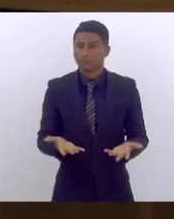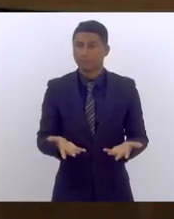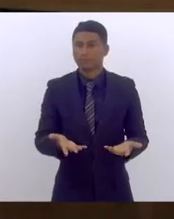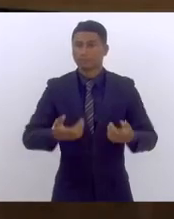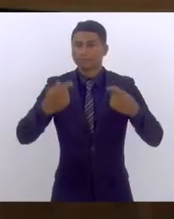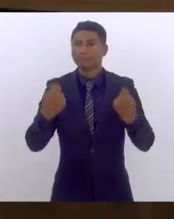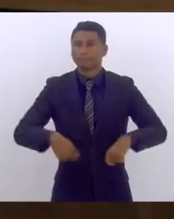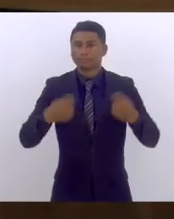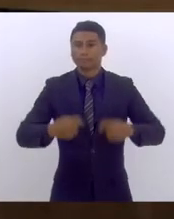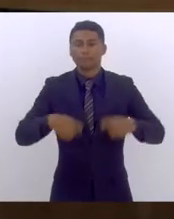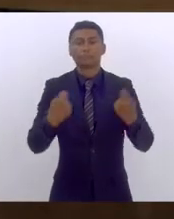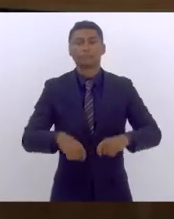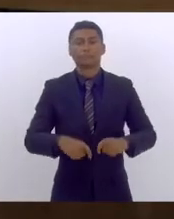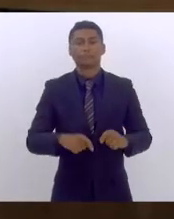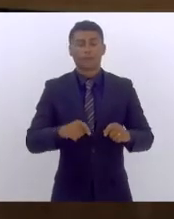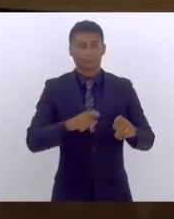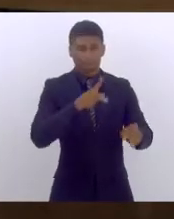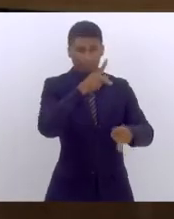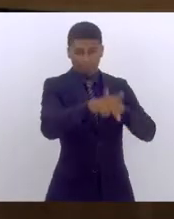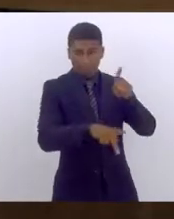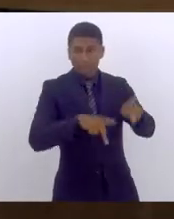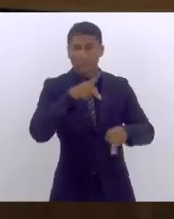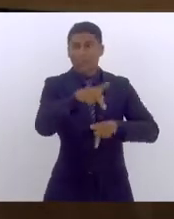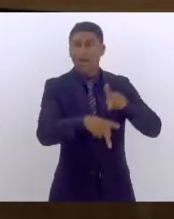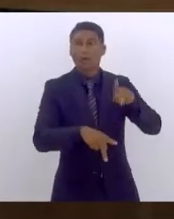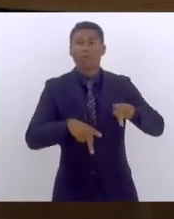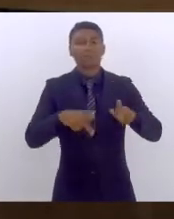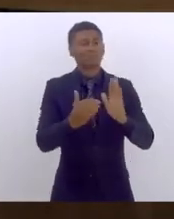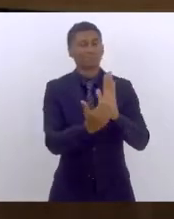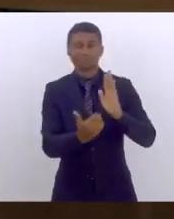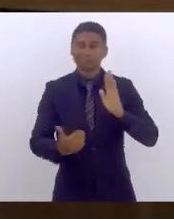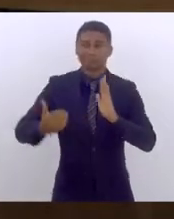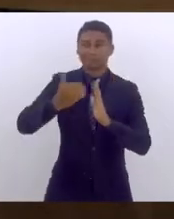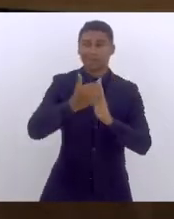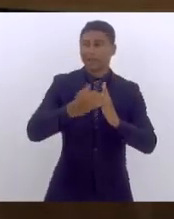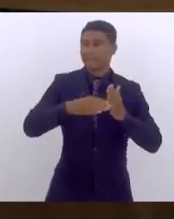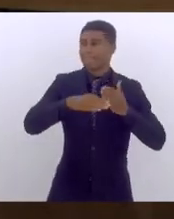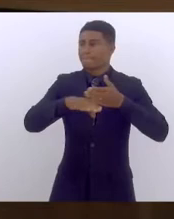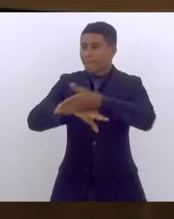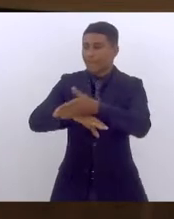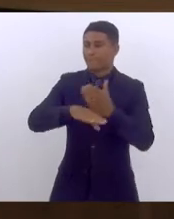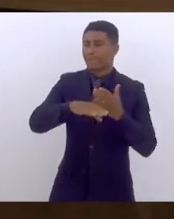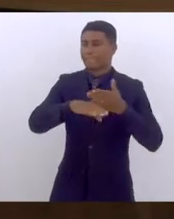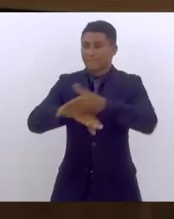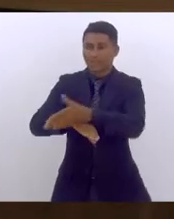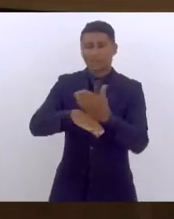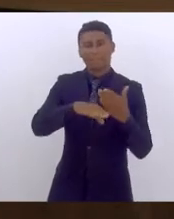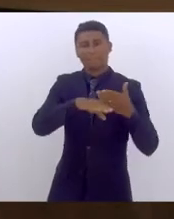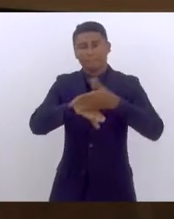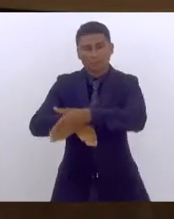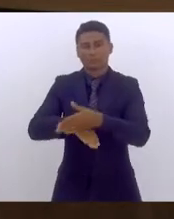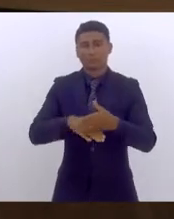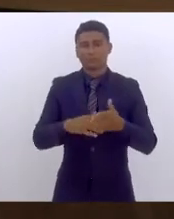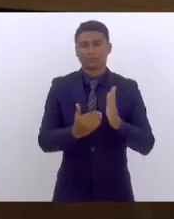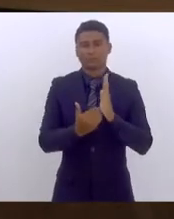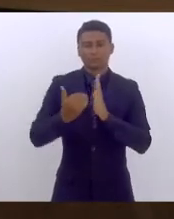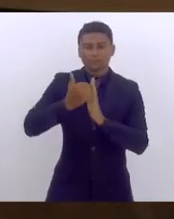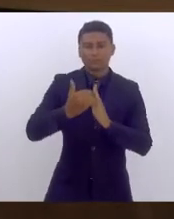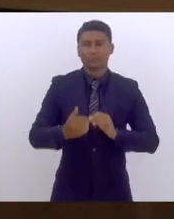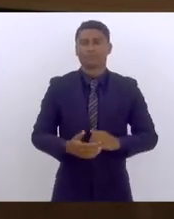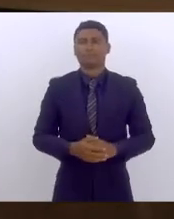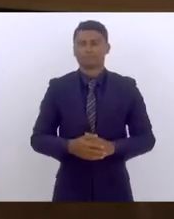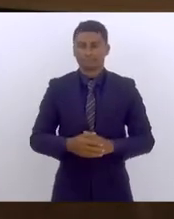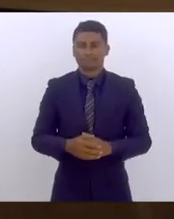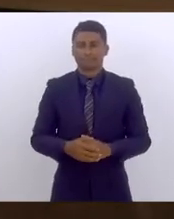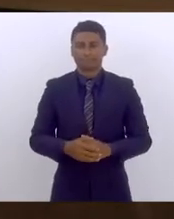de ampliar a participação popular com todas essas questões e mecanismos que inserimos